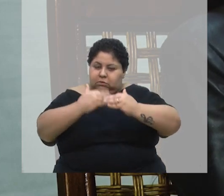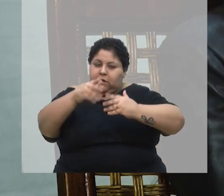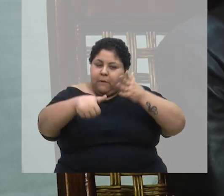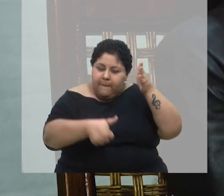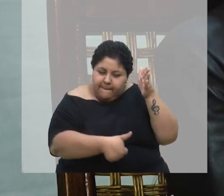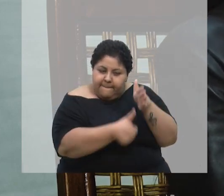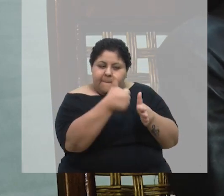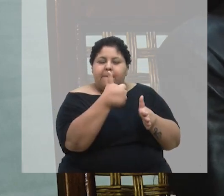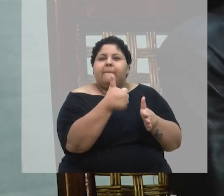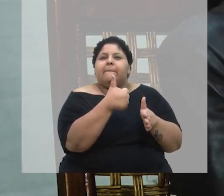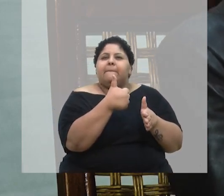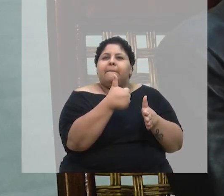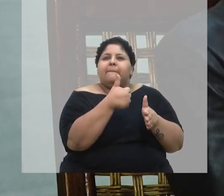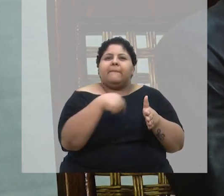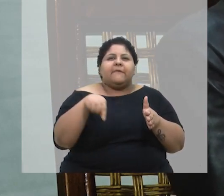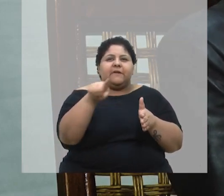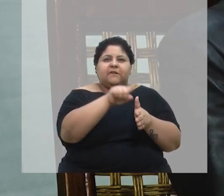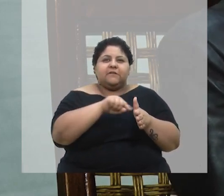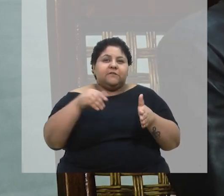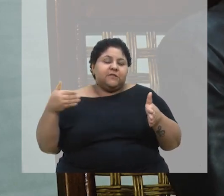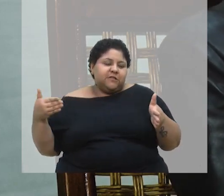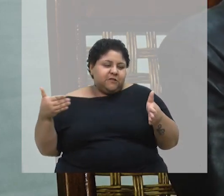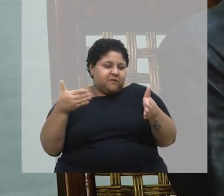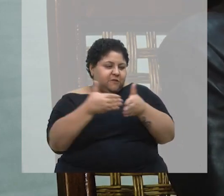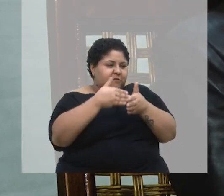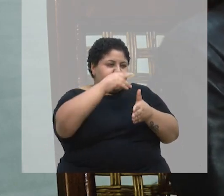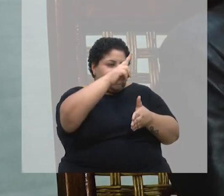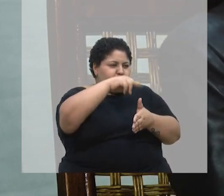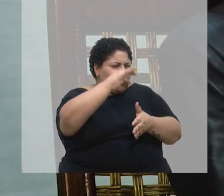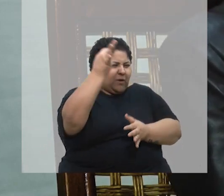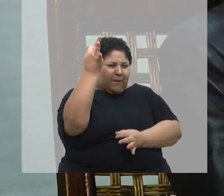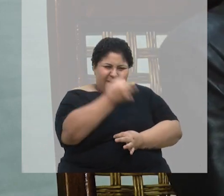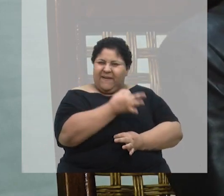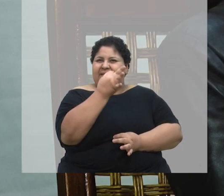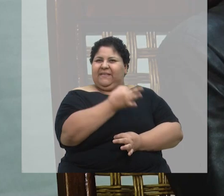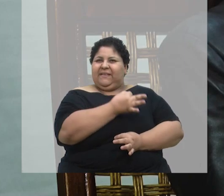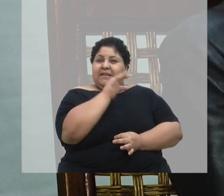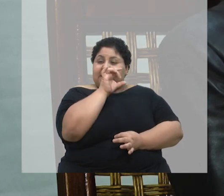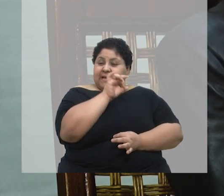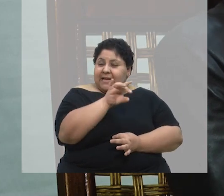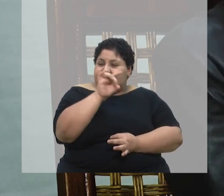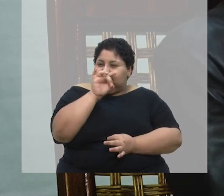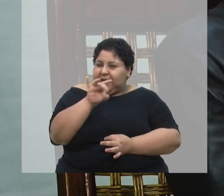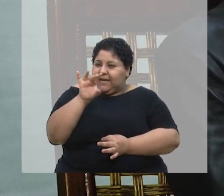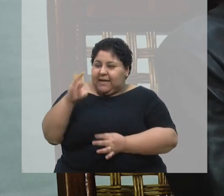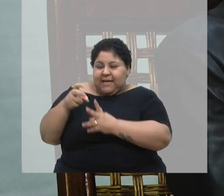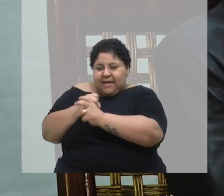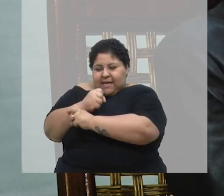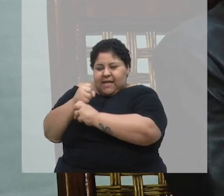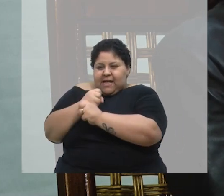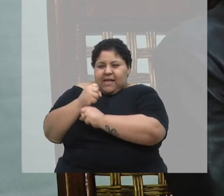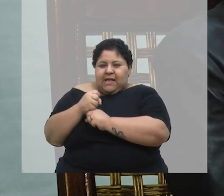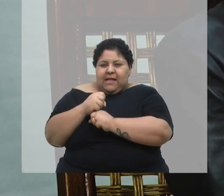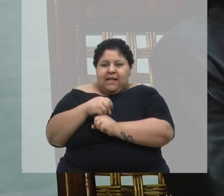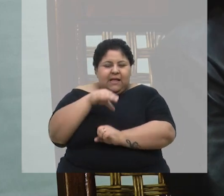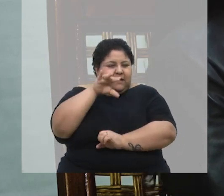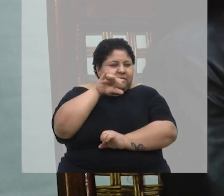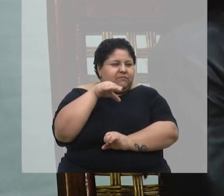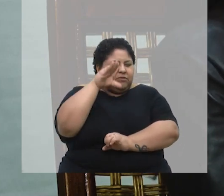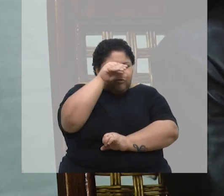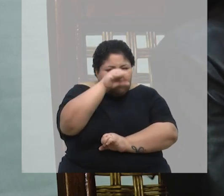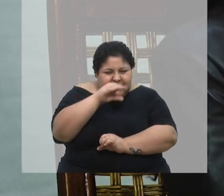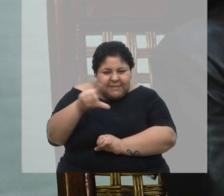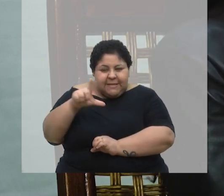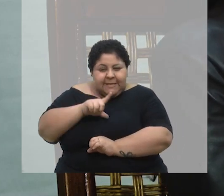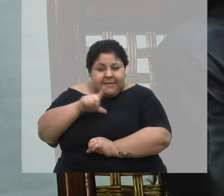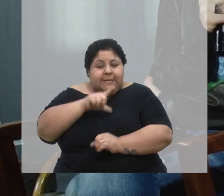amplia, aprimora. A gente não chega nunca à perfeição. A cada edição a gente verifica que tem alguma